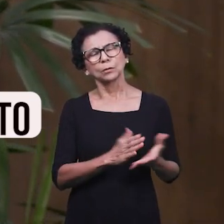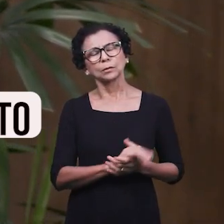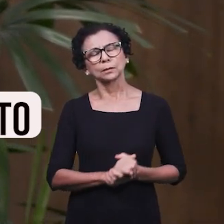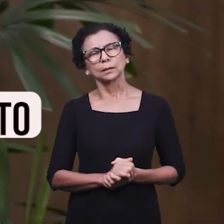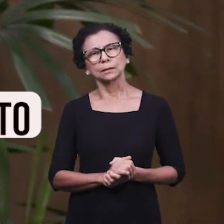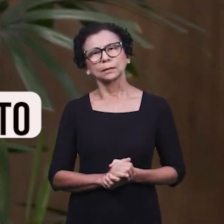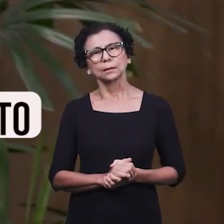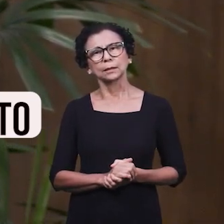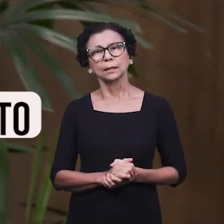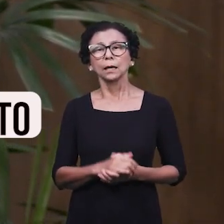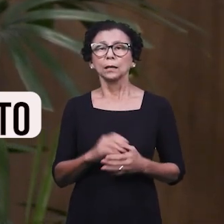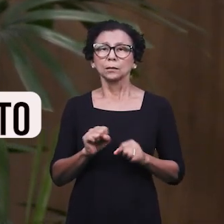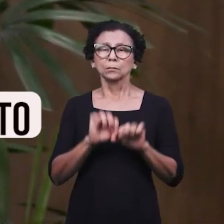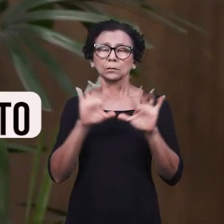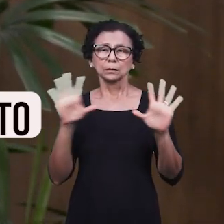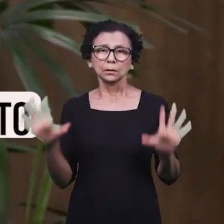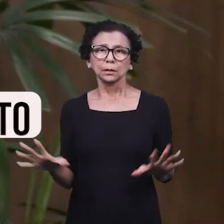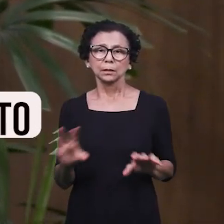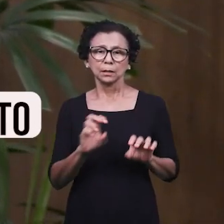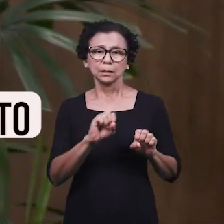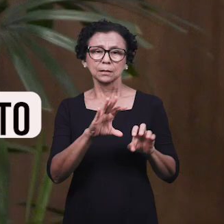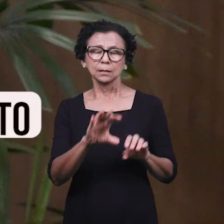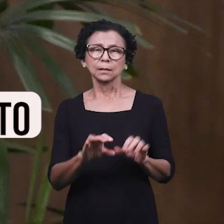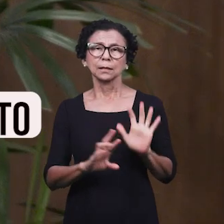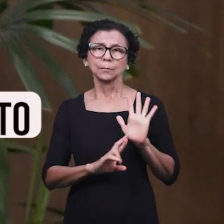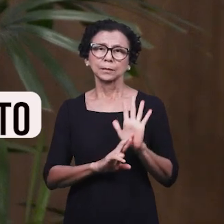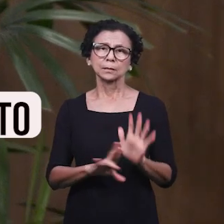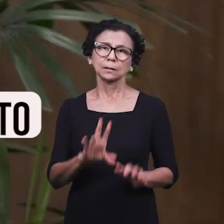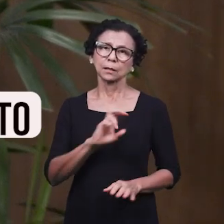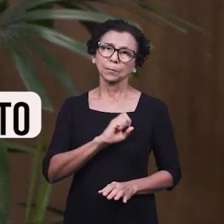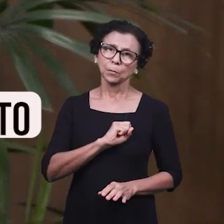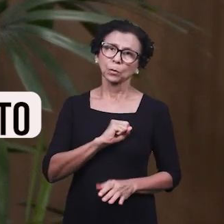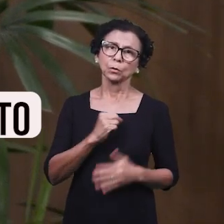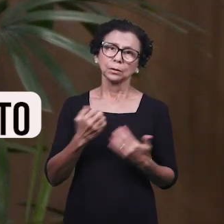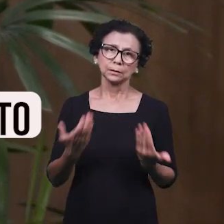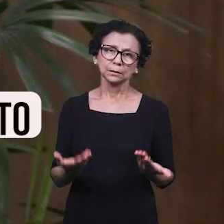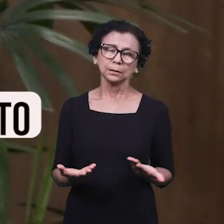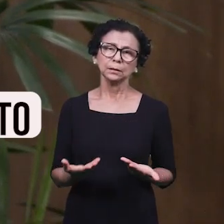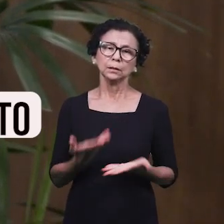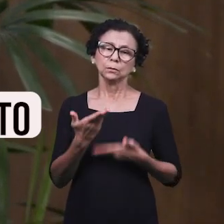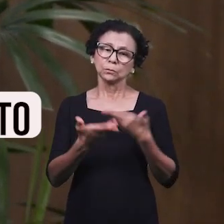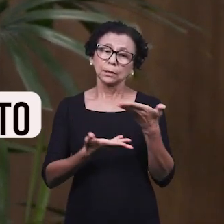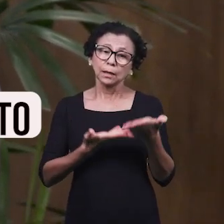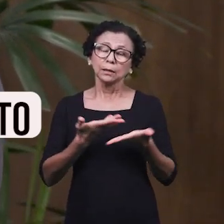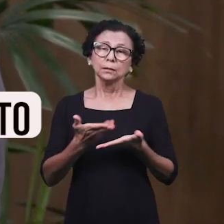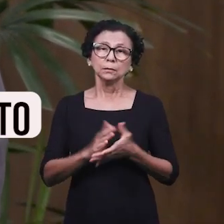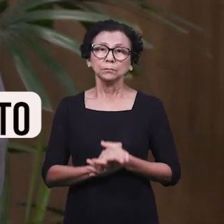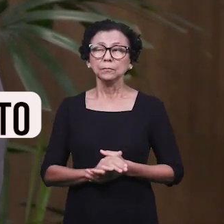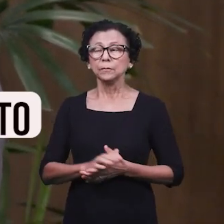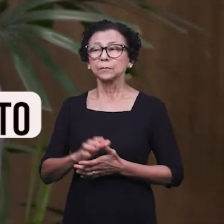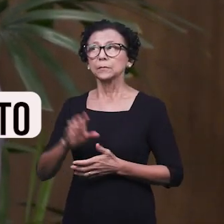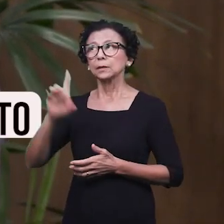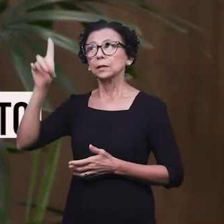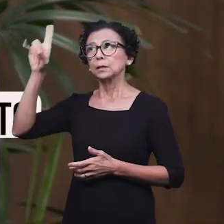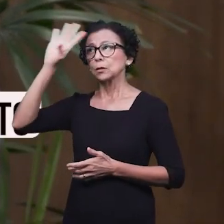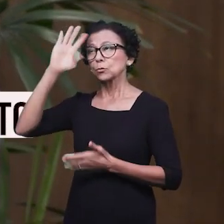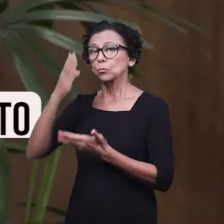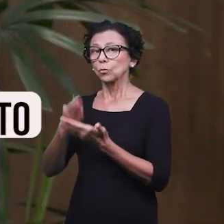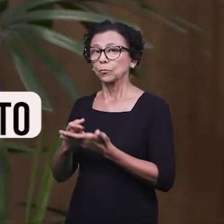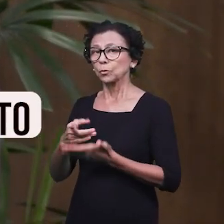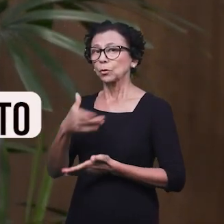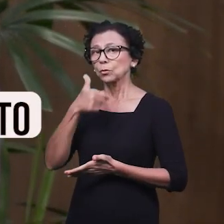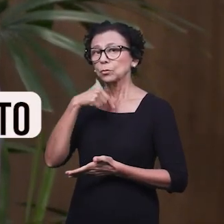amor, de cuidado, de zelo, né? E Deus confiou aos pais, né? Mas agora, o que a escola pode